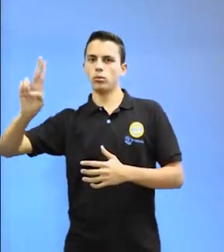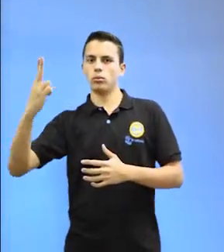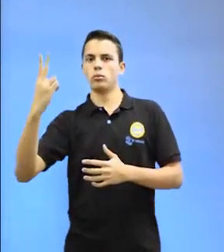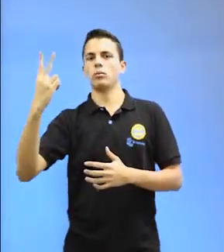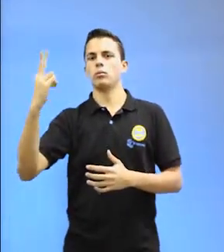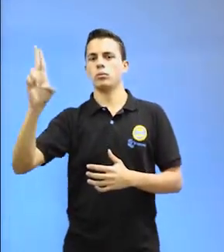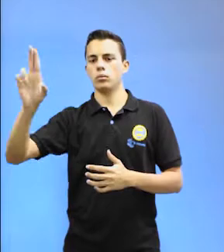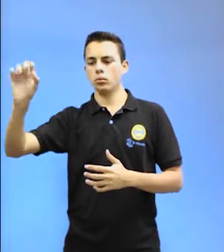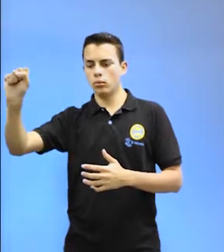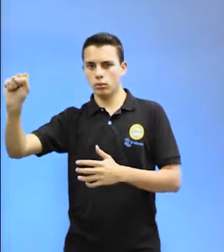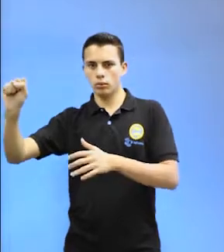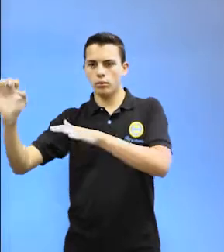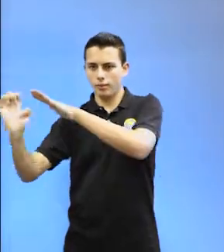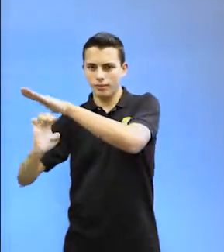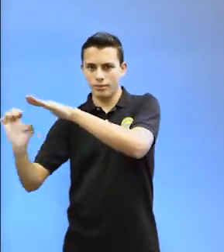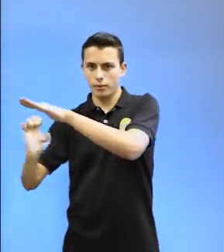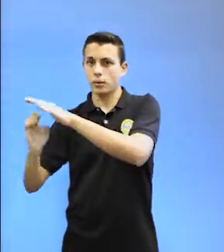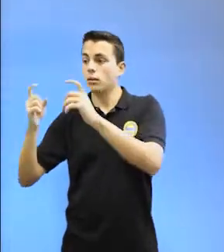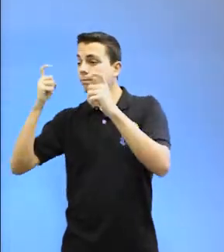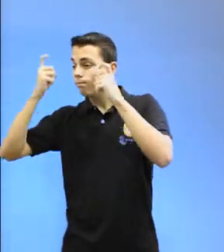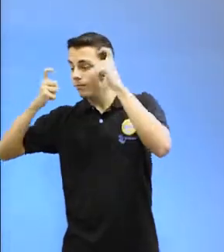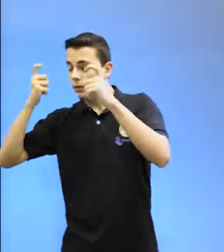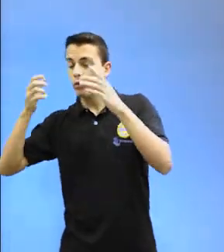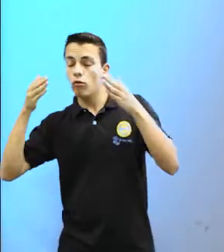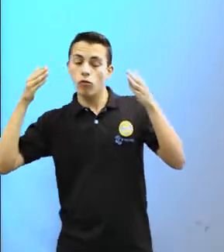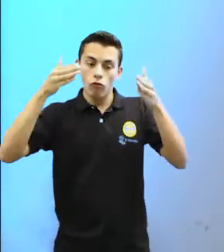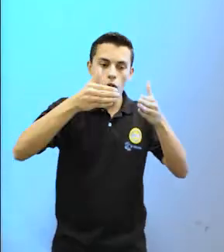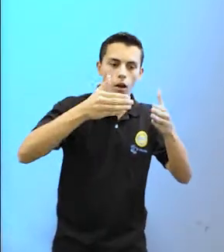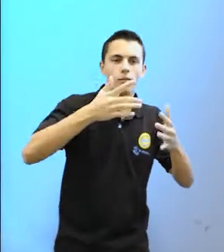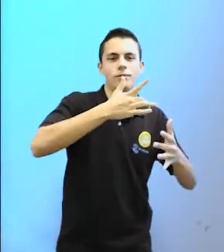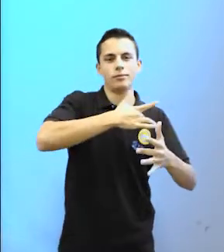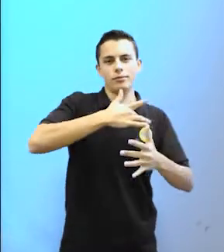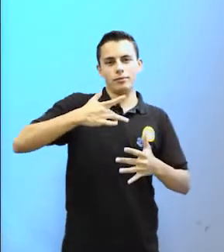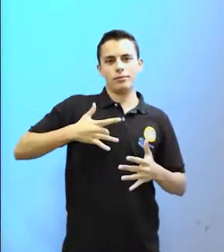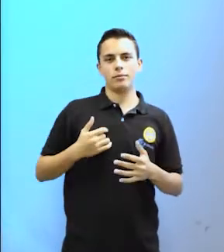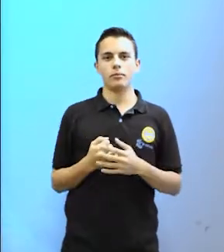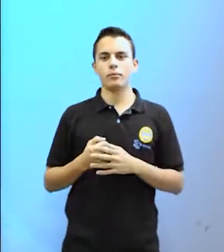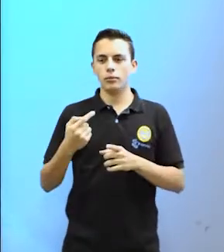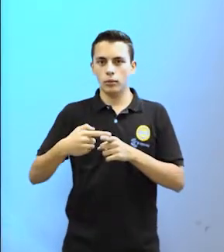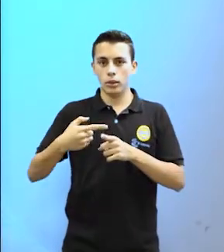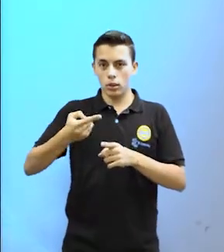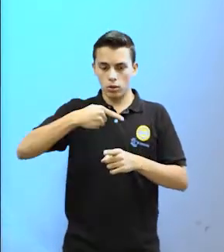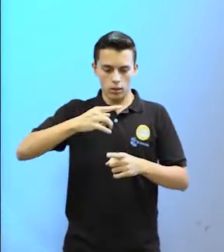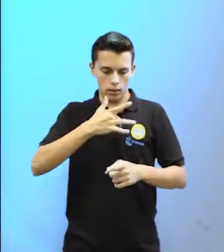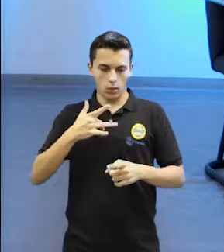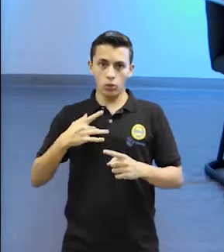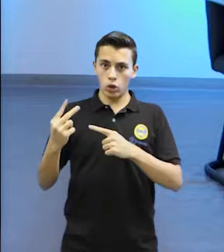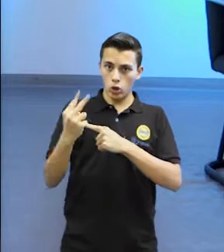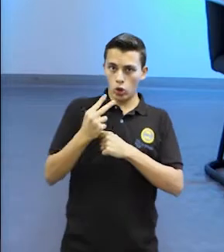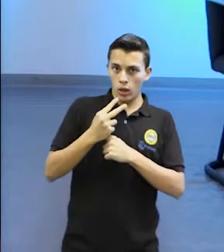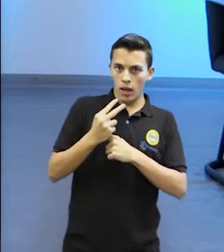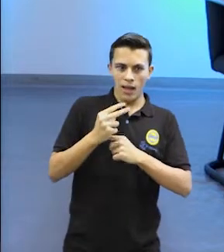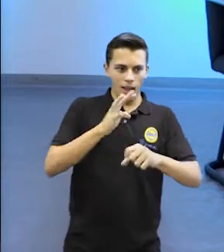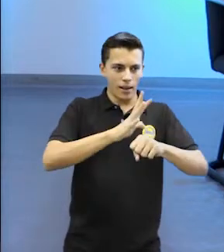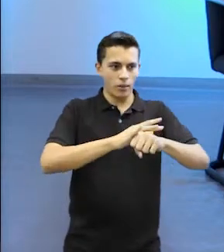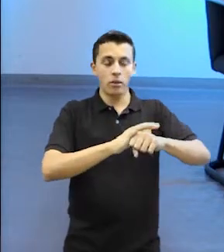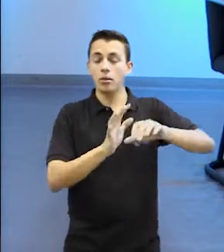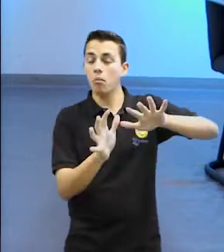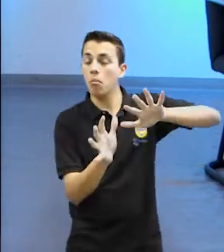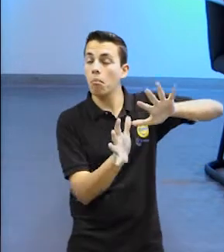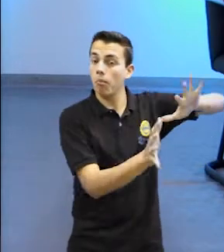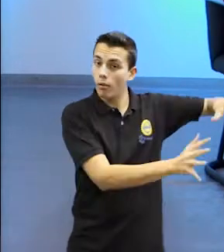né? Quando a gente cuida da saúde, a doença acaba sendo algo que a gente está afastando, né? Olha